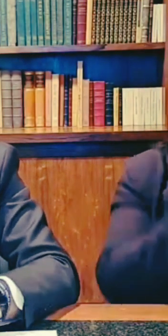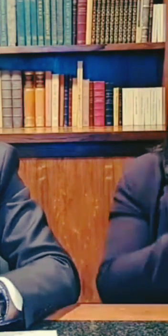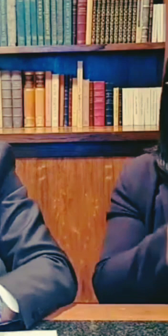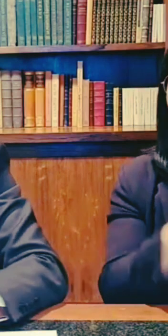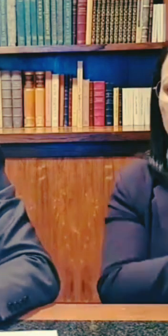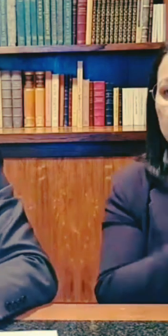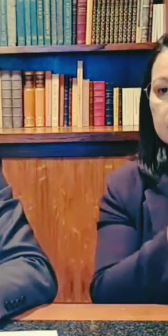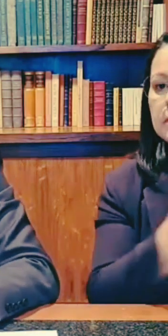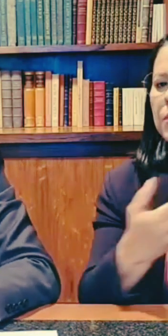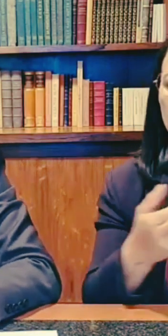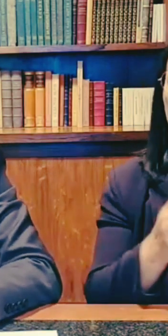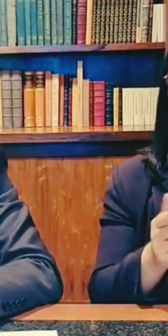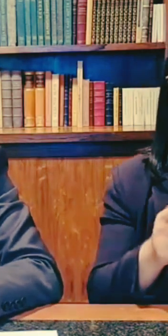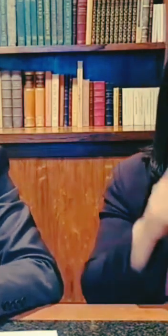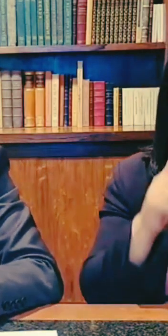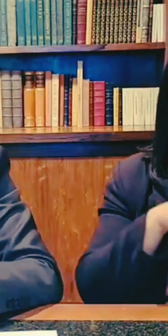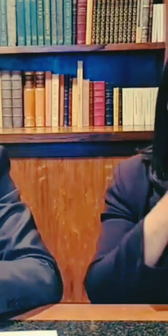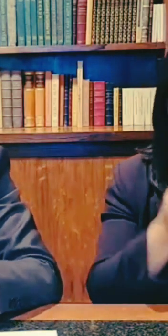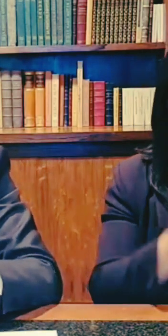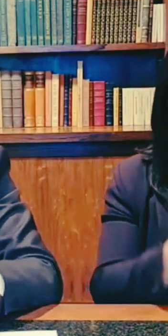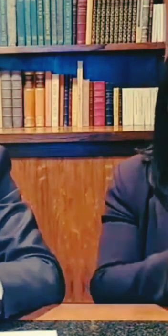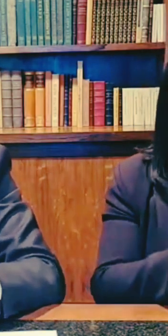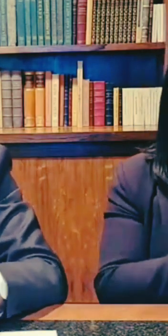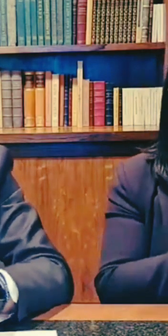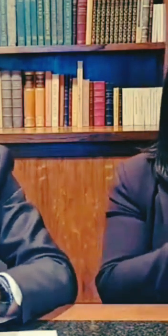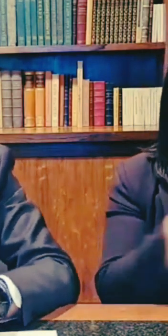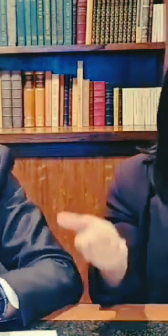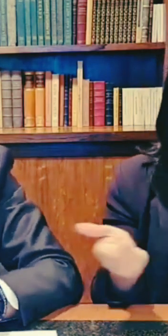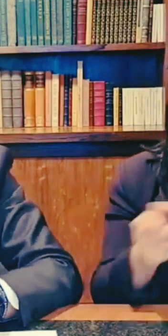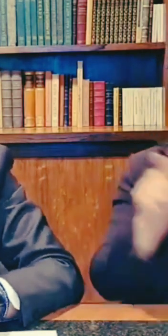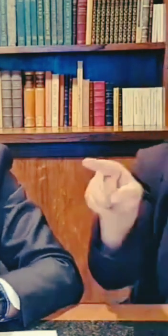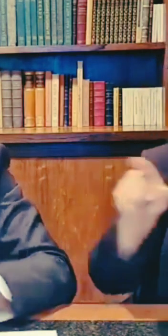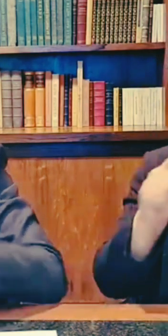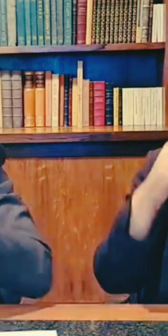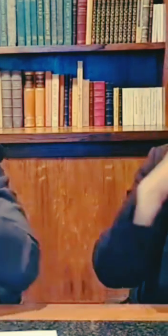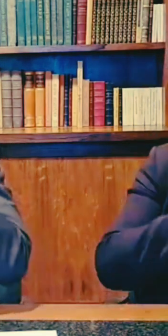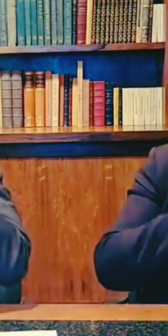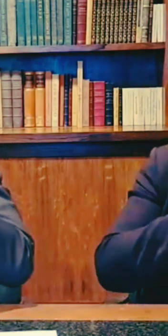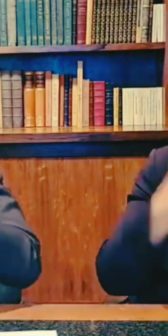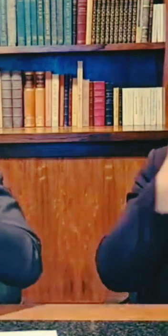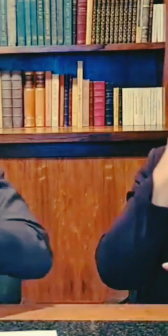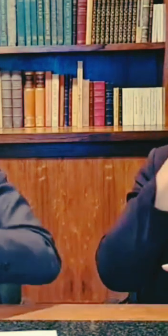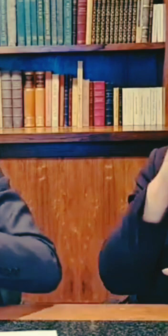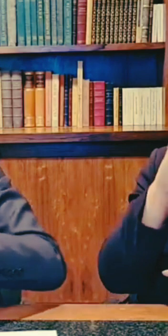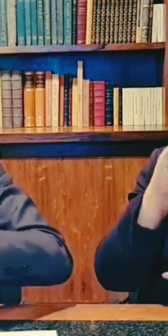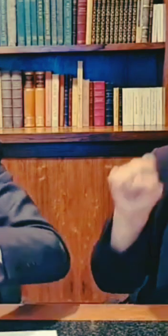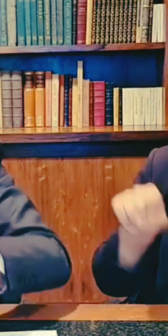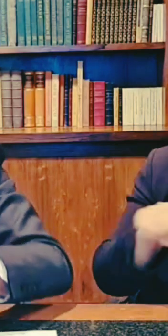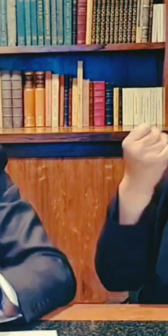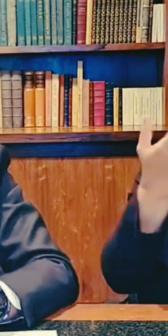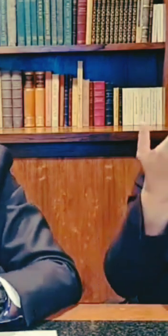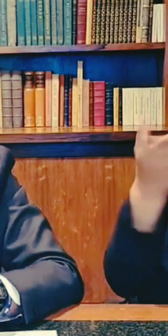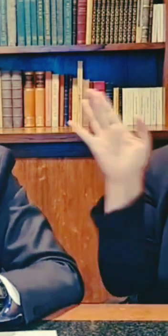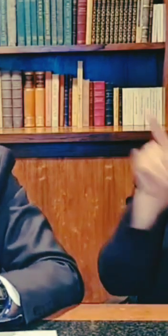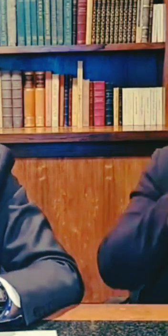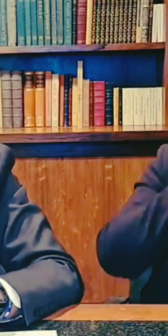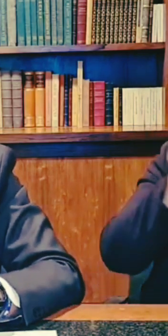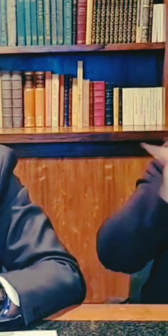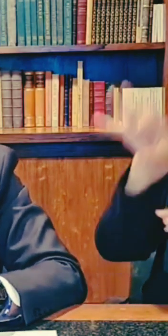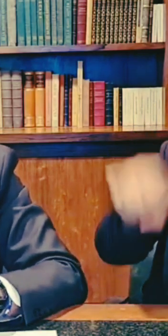Federal, Alexandre de Moraes, apresente os fundamentos de sua decisão e ainda fez um alerta sobre conflitos ou